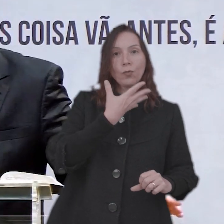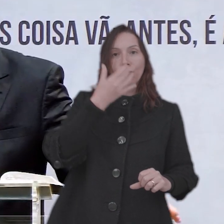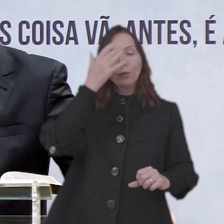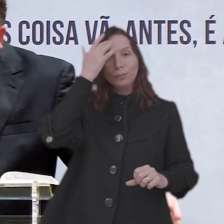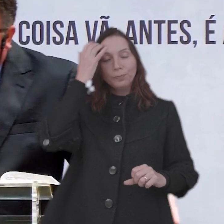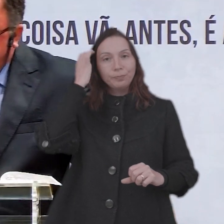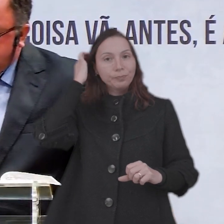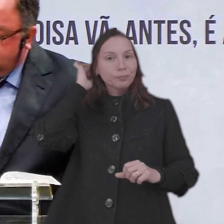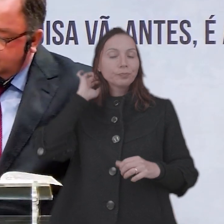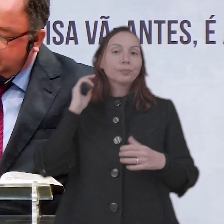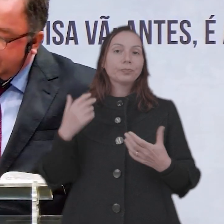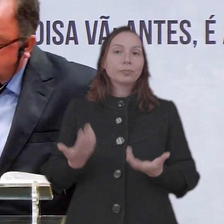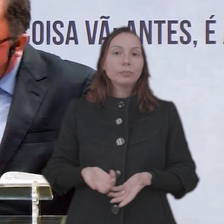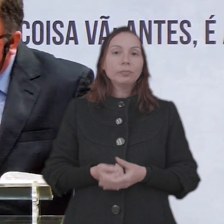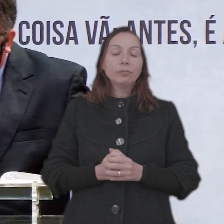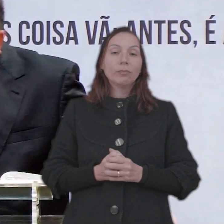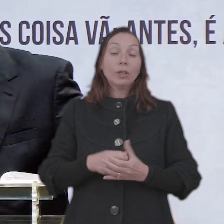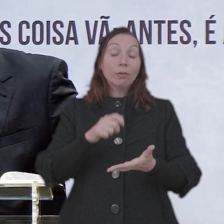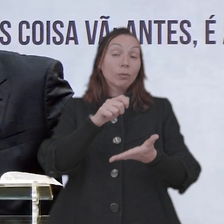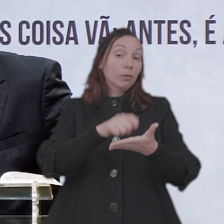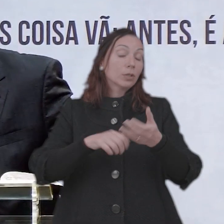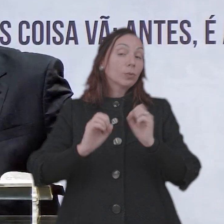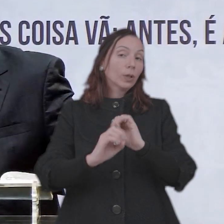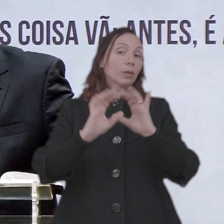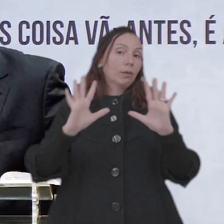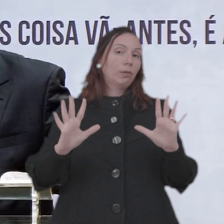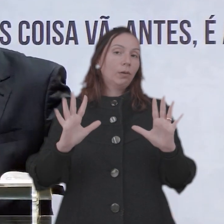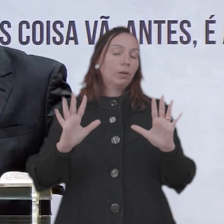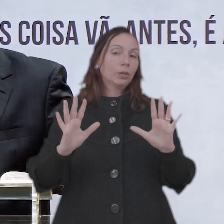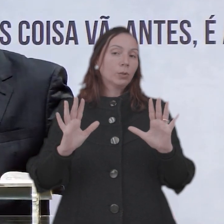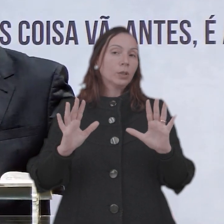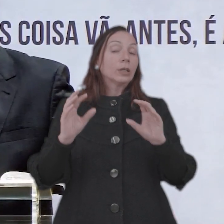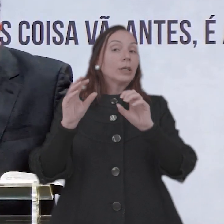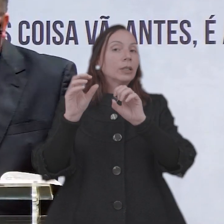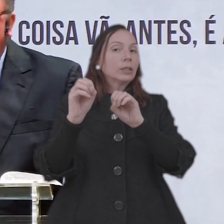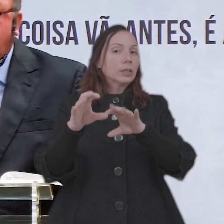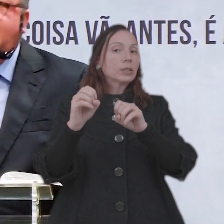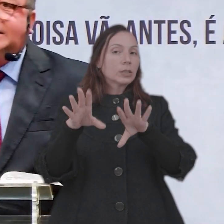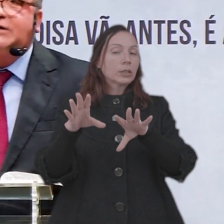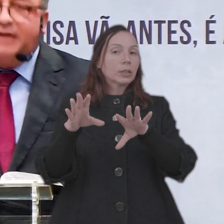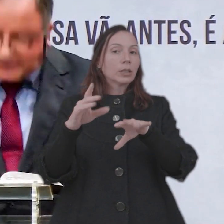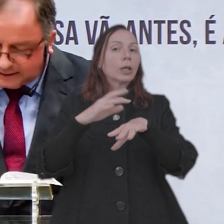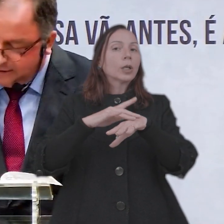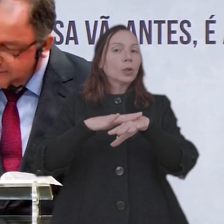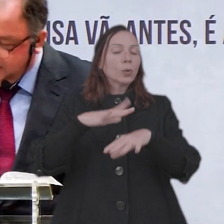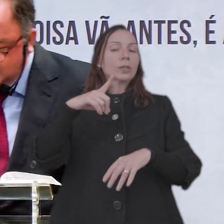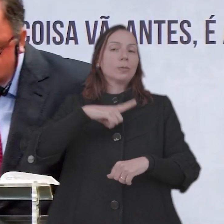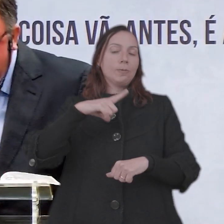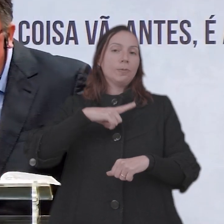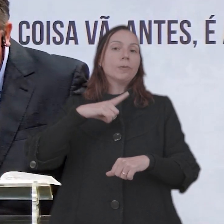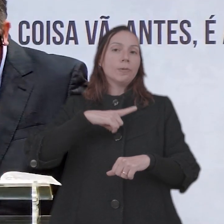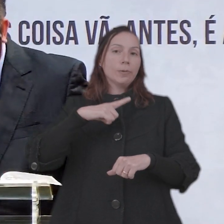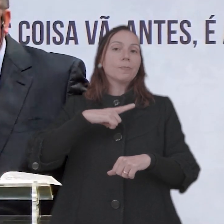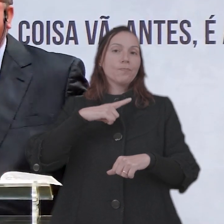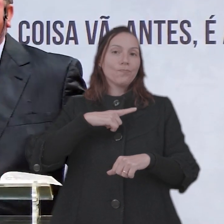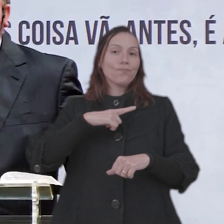Então, fica claro, o texto nos ensina que há uma doença. Qual é essa doença?